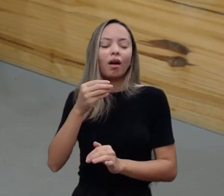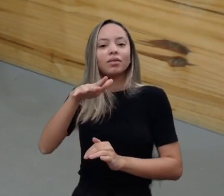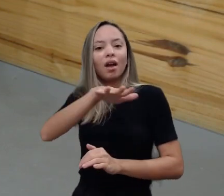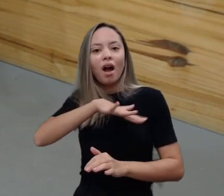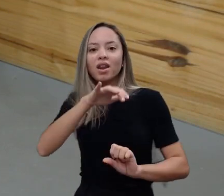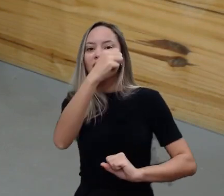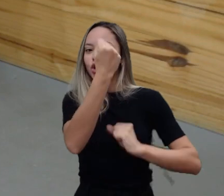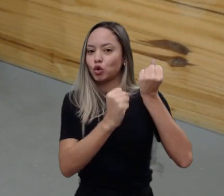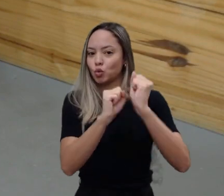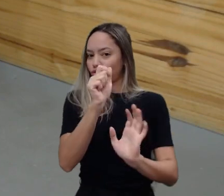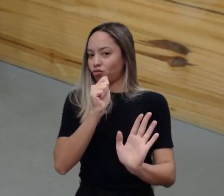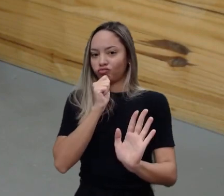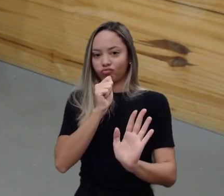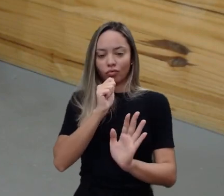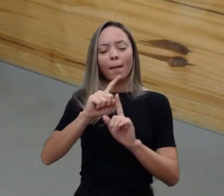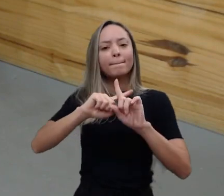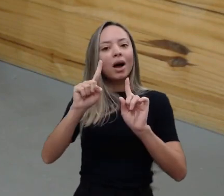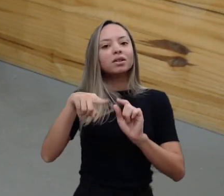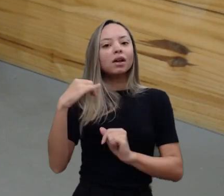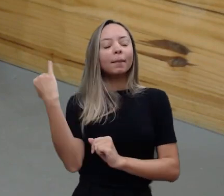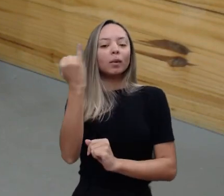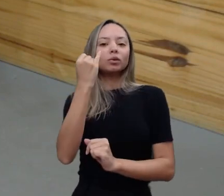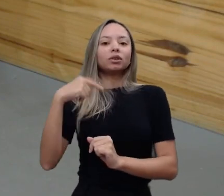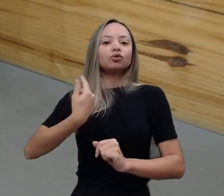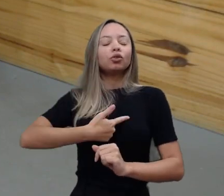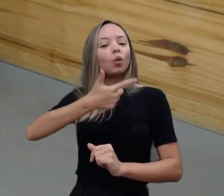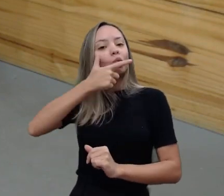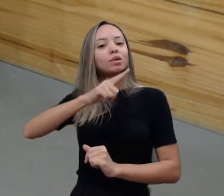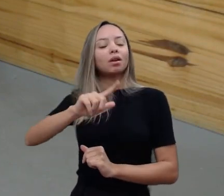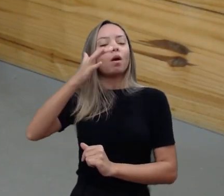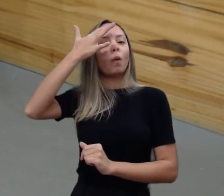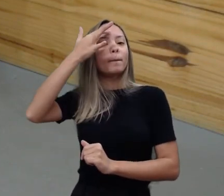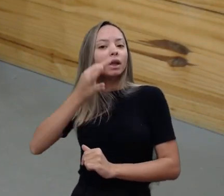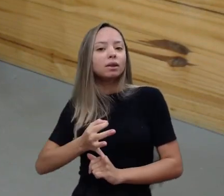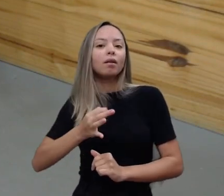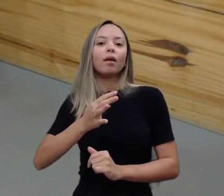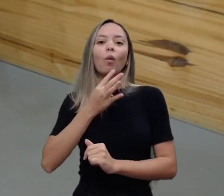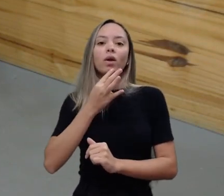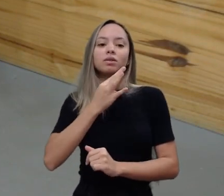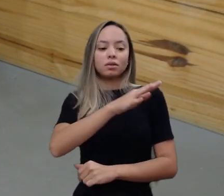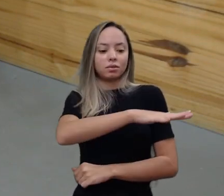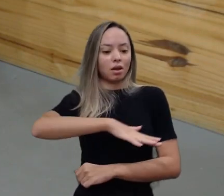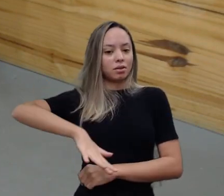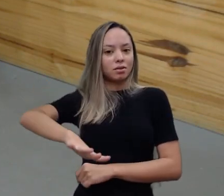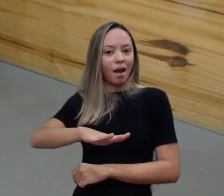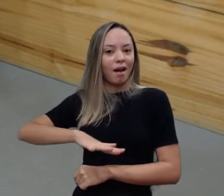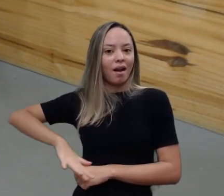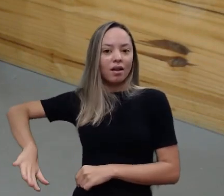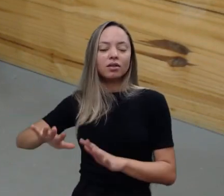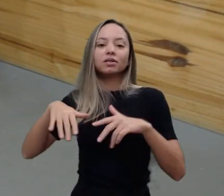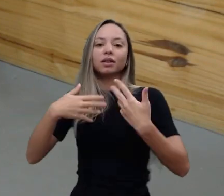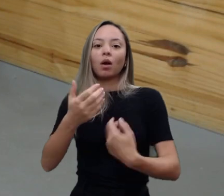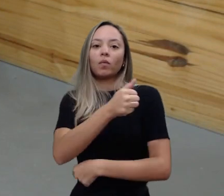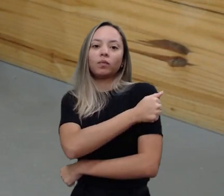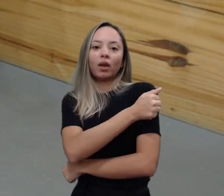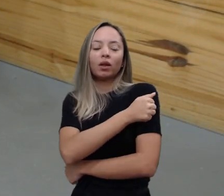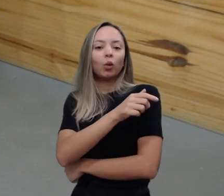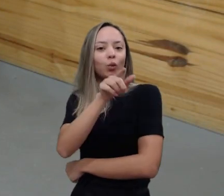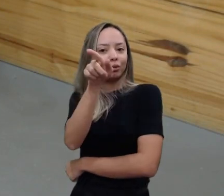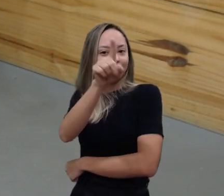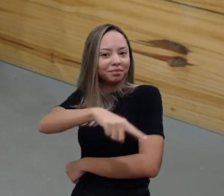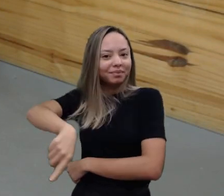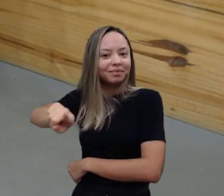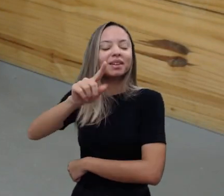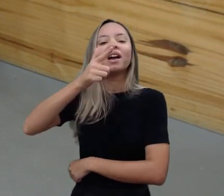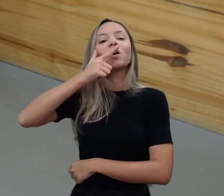mas é bem interessante que a gente consiga compreender e conhecer todas essas áreas, o nosso estudante, ele consiga